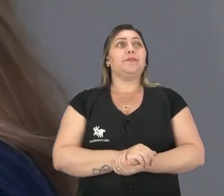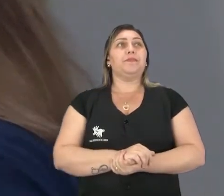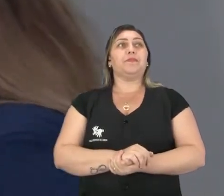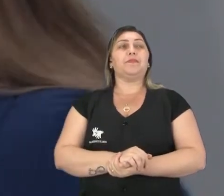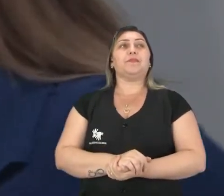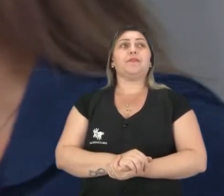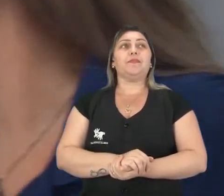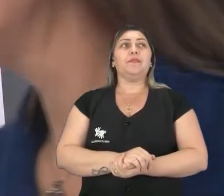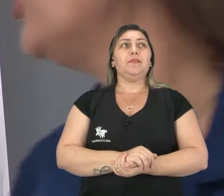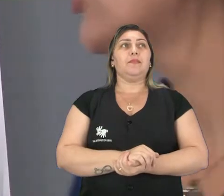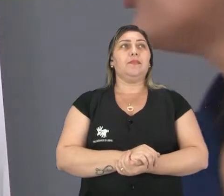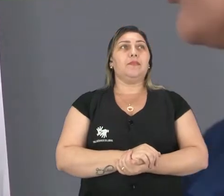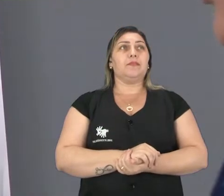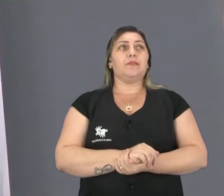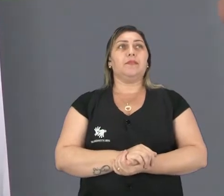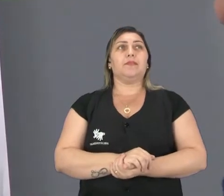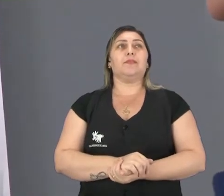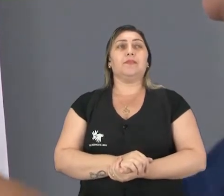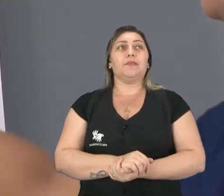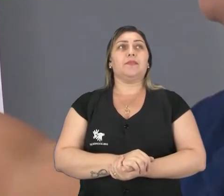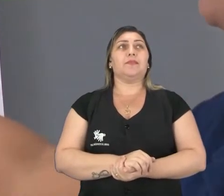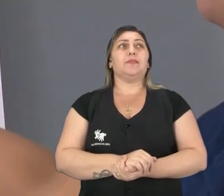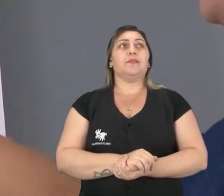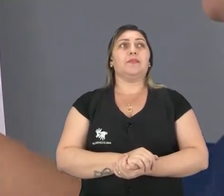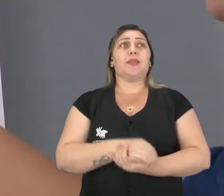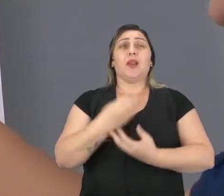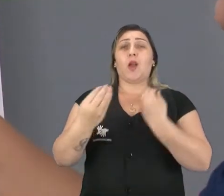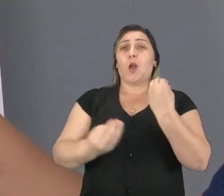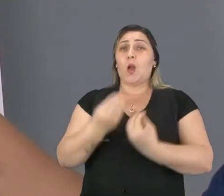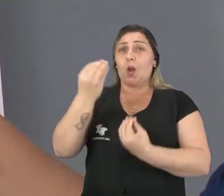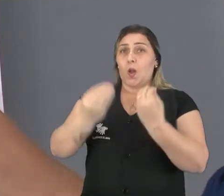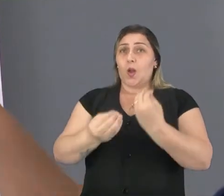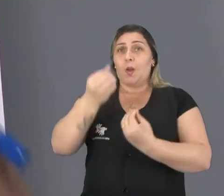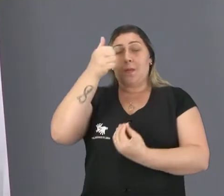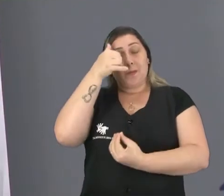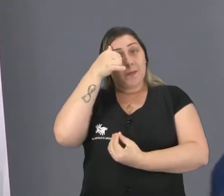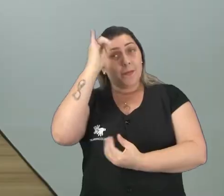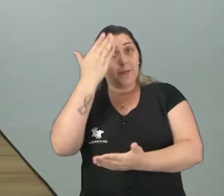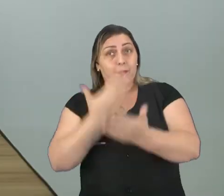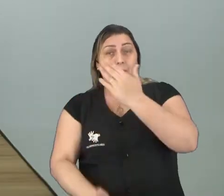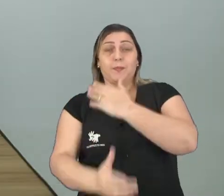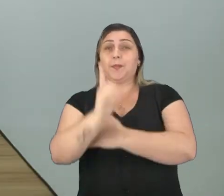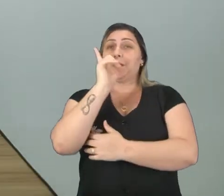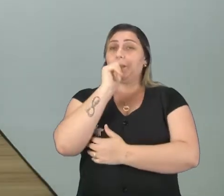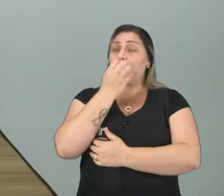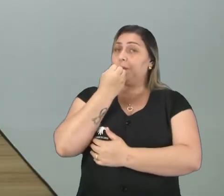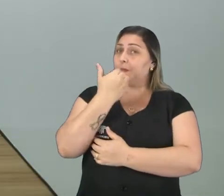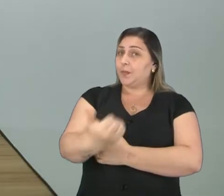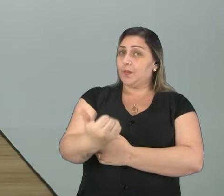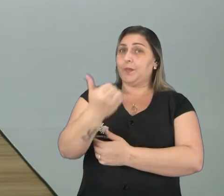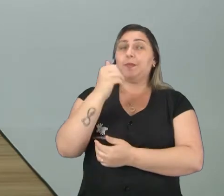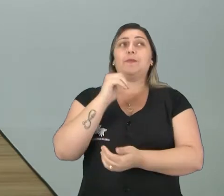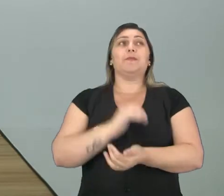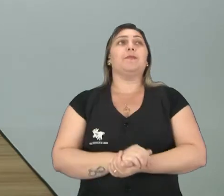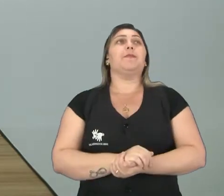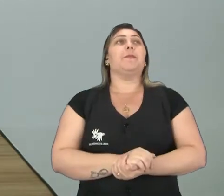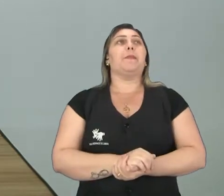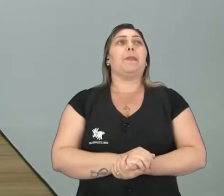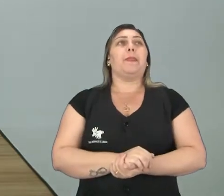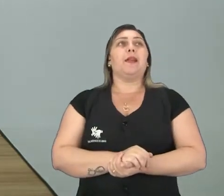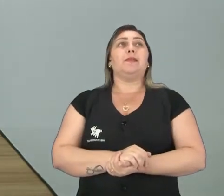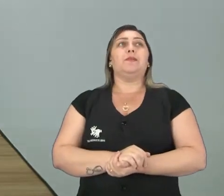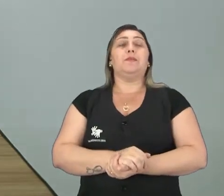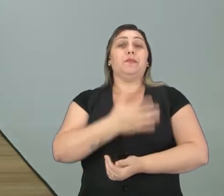xizinho, certo? Sobre como economizar água. Muito bem. Vamos